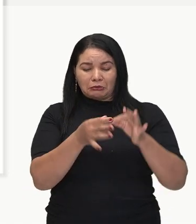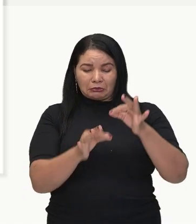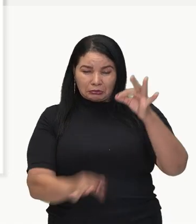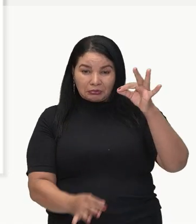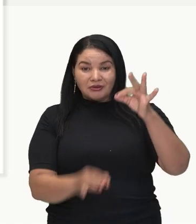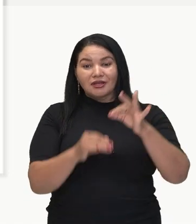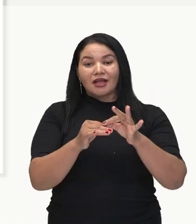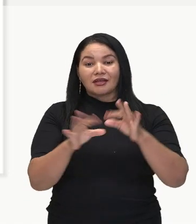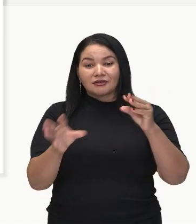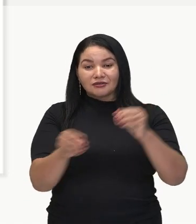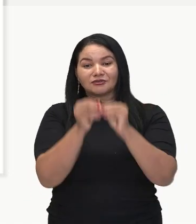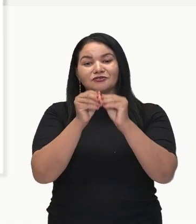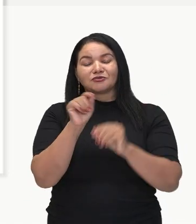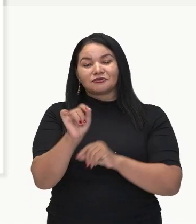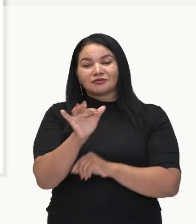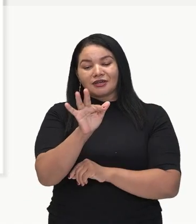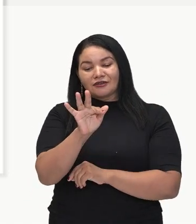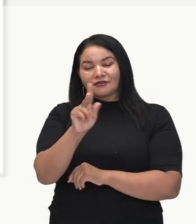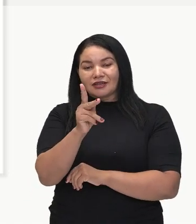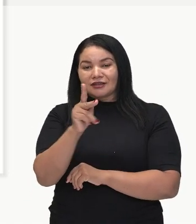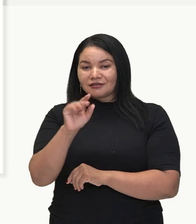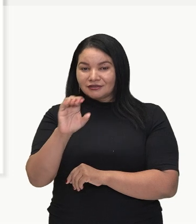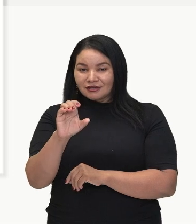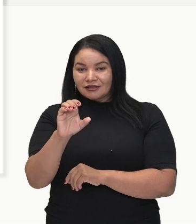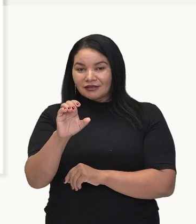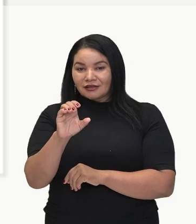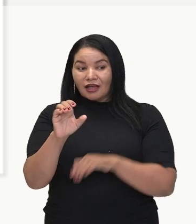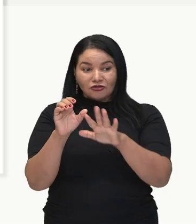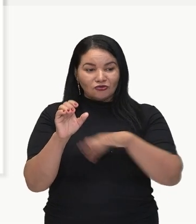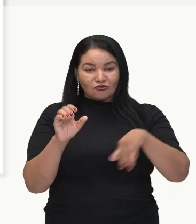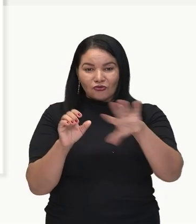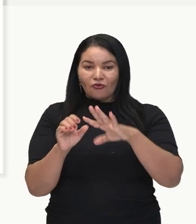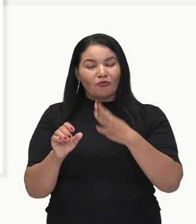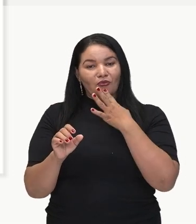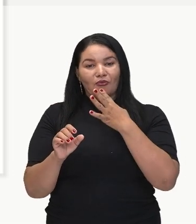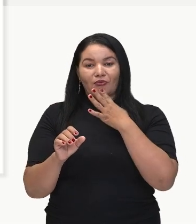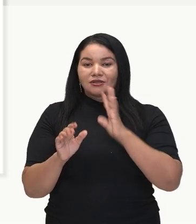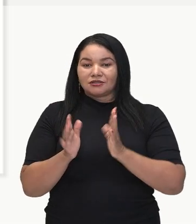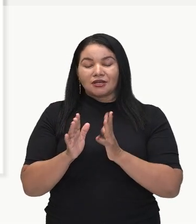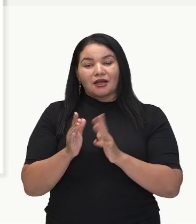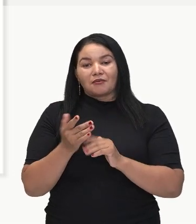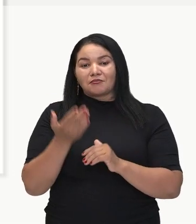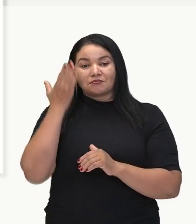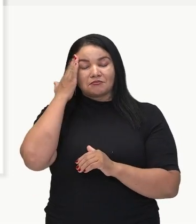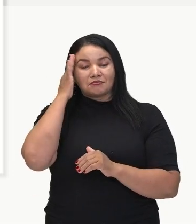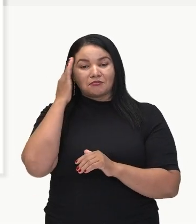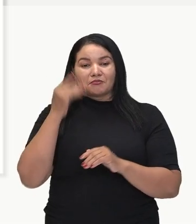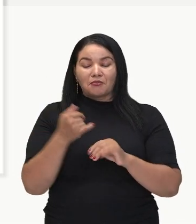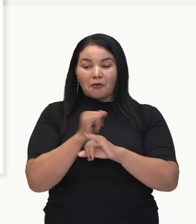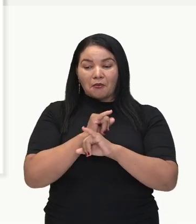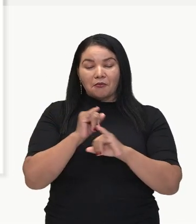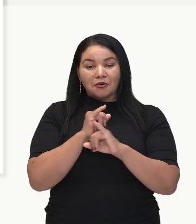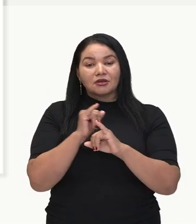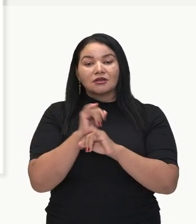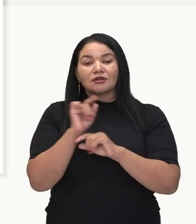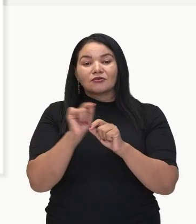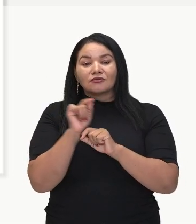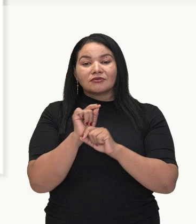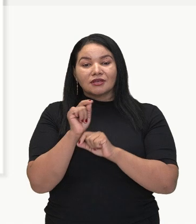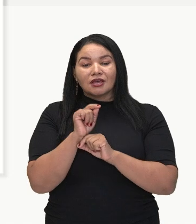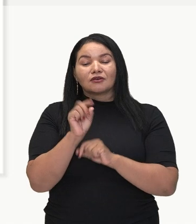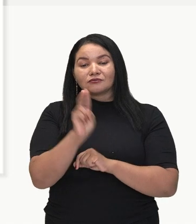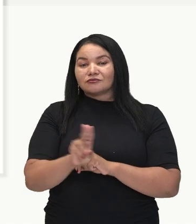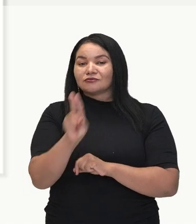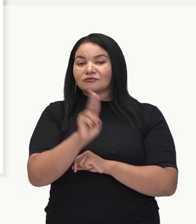FHC. Então, quando falava assim, FHC, todo mundo já sabia. Por quê? Porque a mídia utilizava muito essa